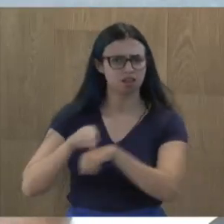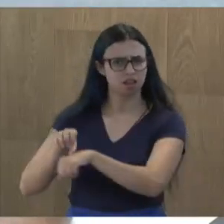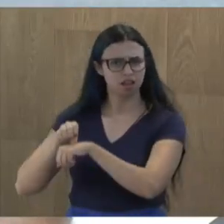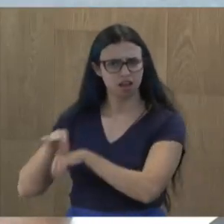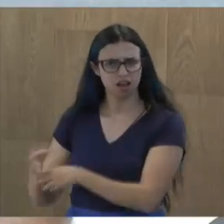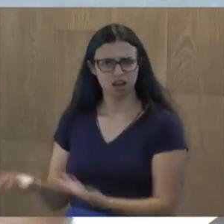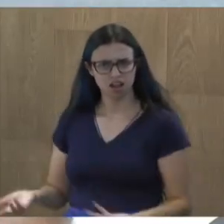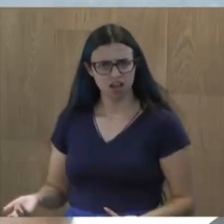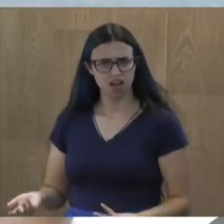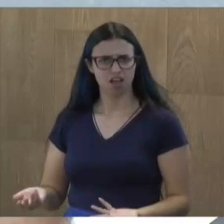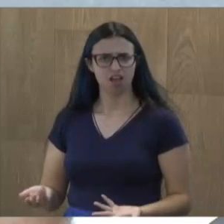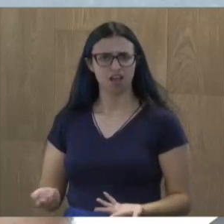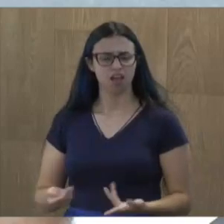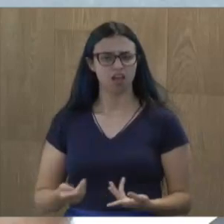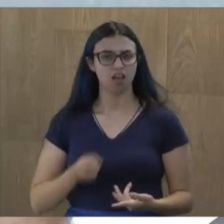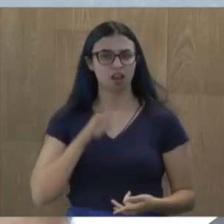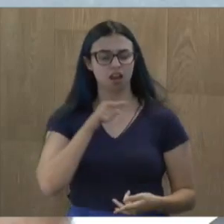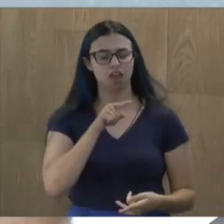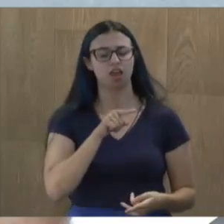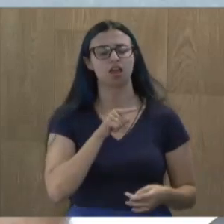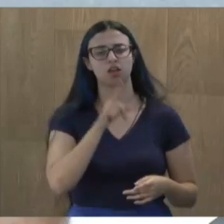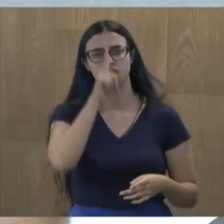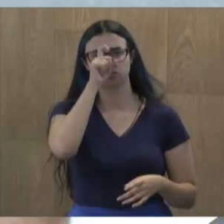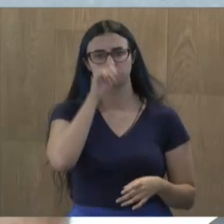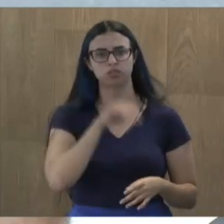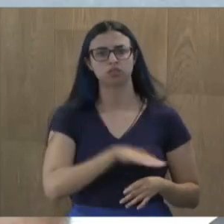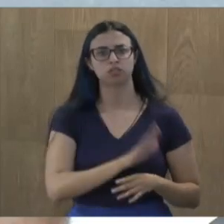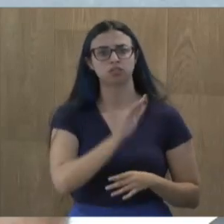o São João de Deus,